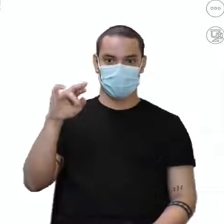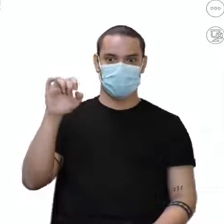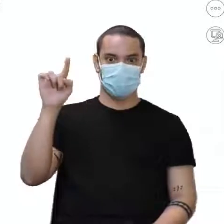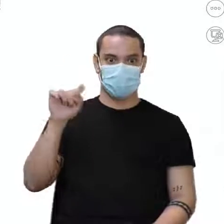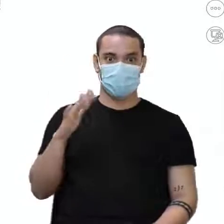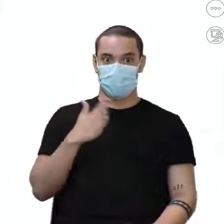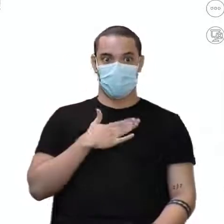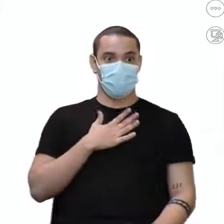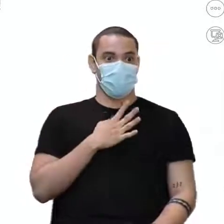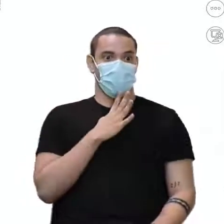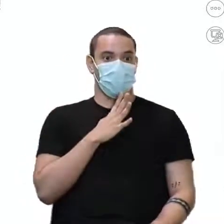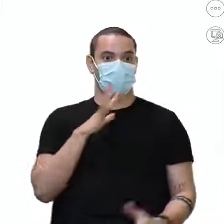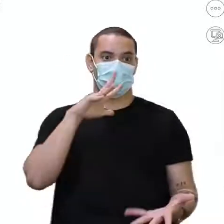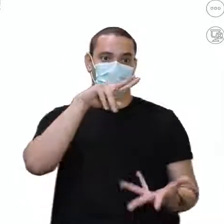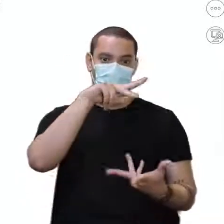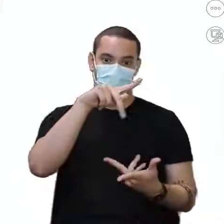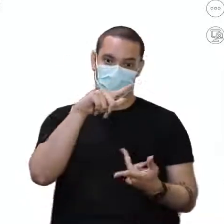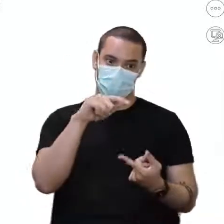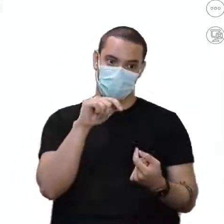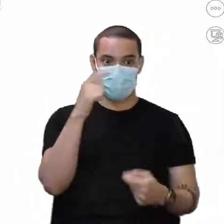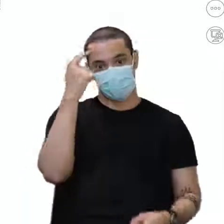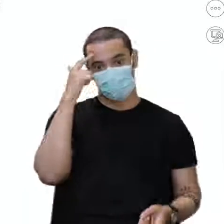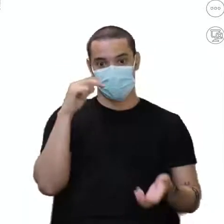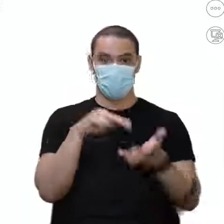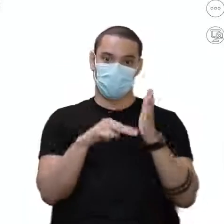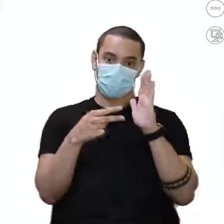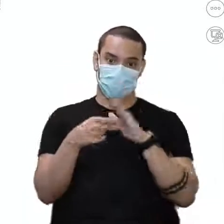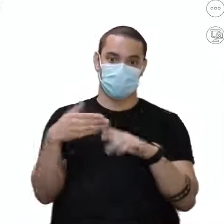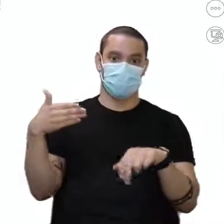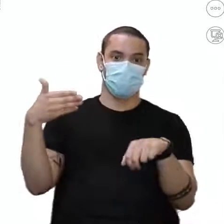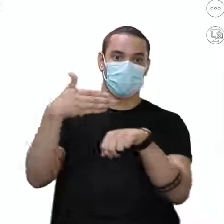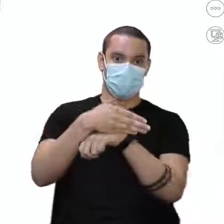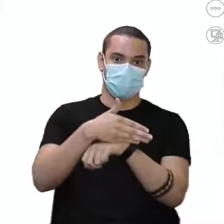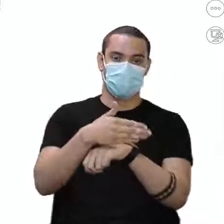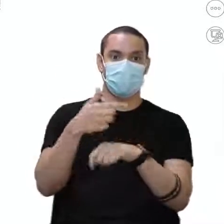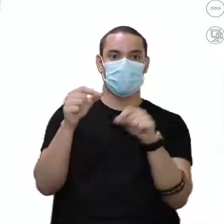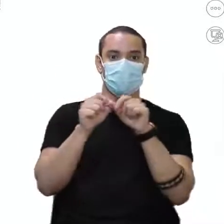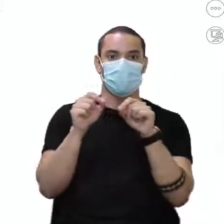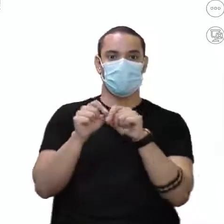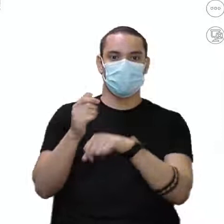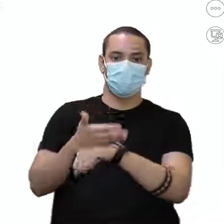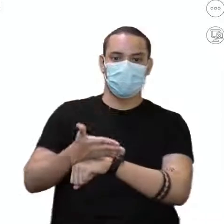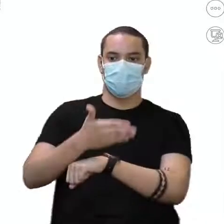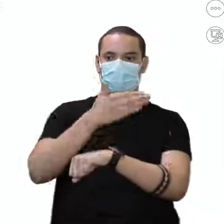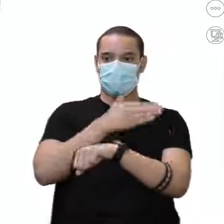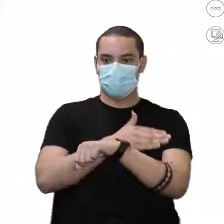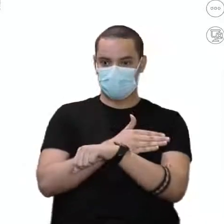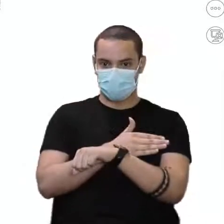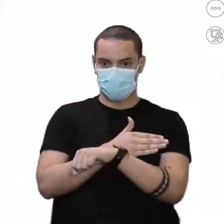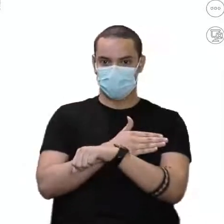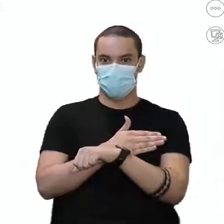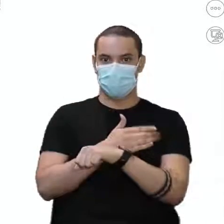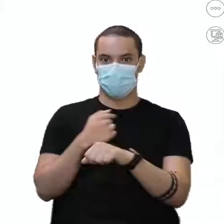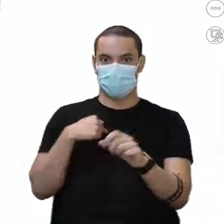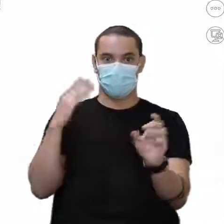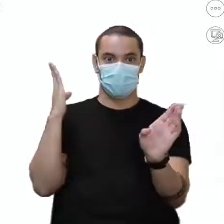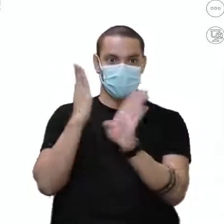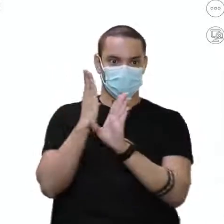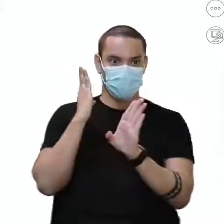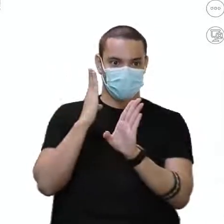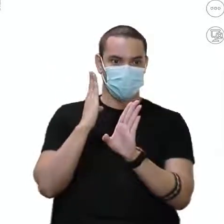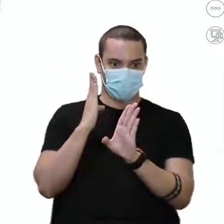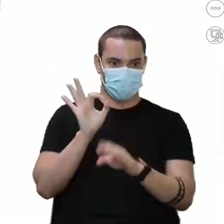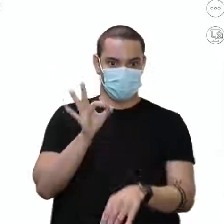meu conhecimento de mundo, pensei assim, eu acho que essa palavra aqui tem a ver com entrar. Na verdade, eu fiz uma predição, não é, nem conhecimento de mundo, errei,